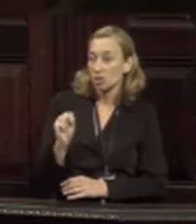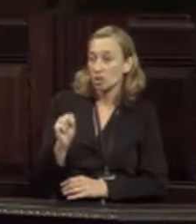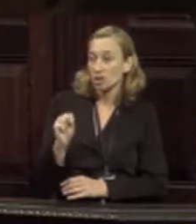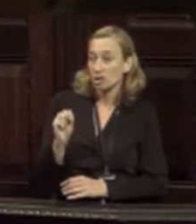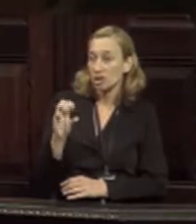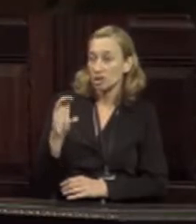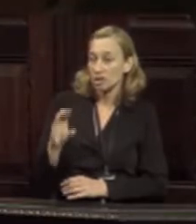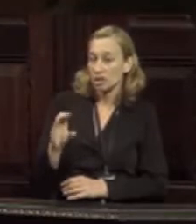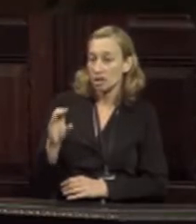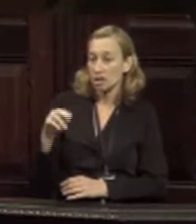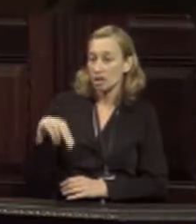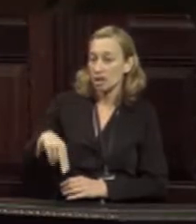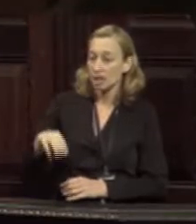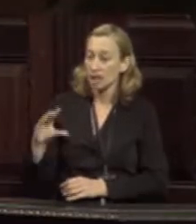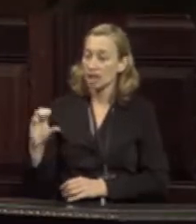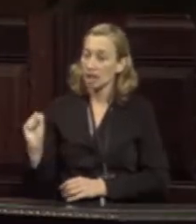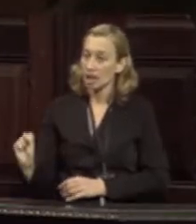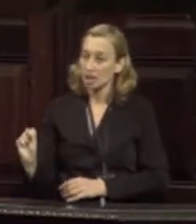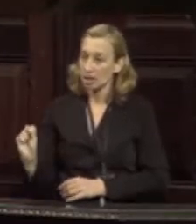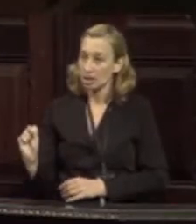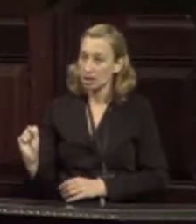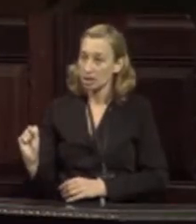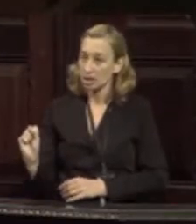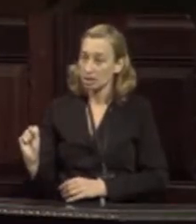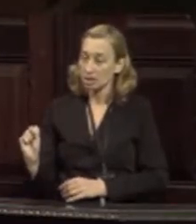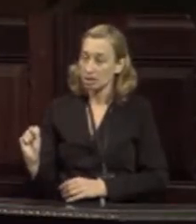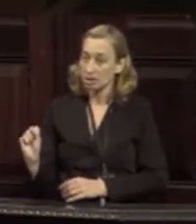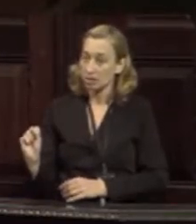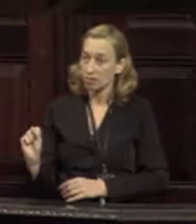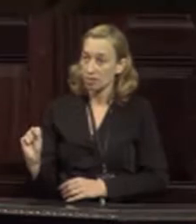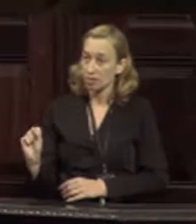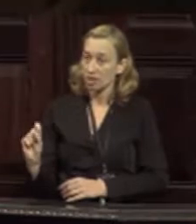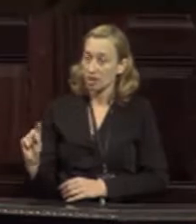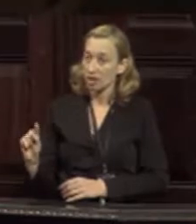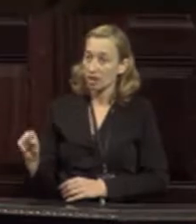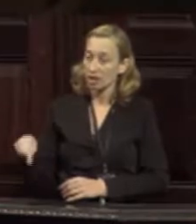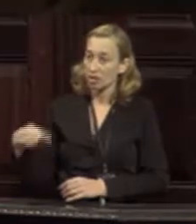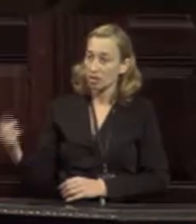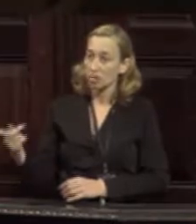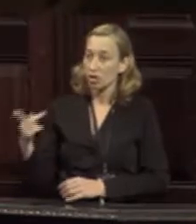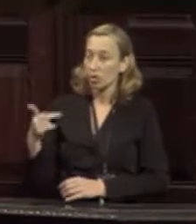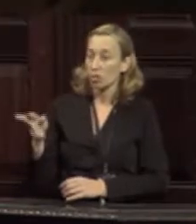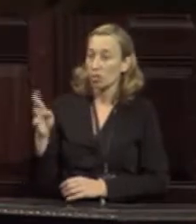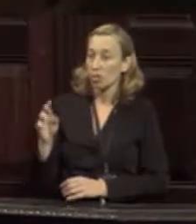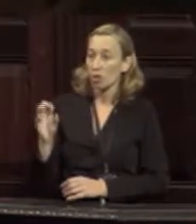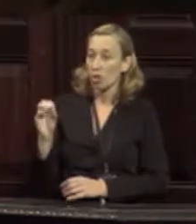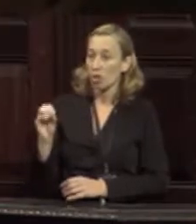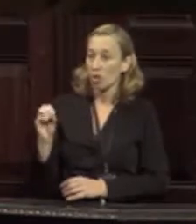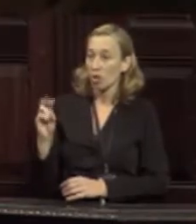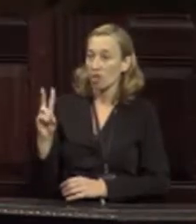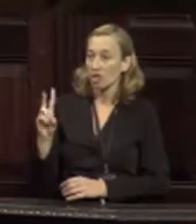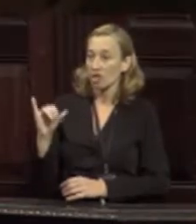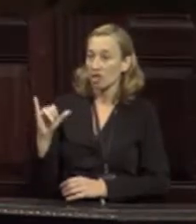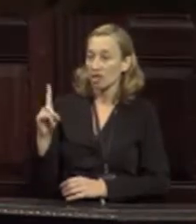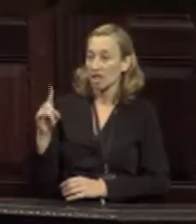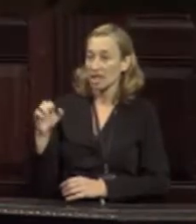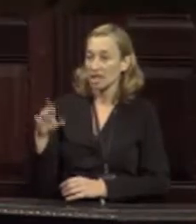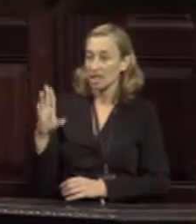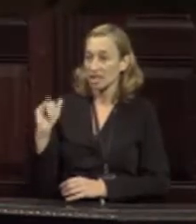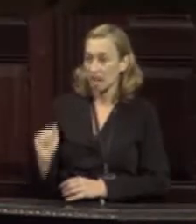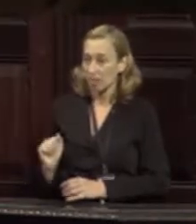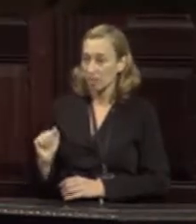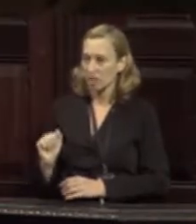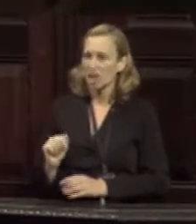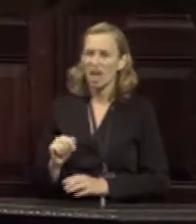2 de Fundo Estadual de Combate à Pobreza. Aí o senhor está dizendo assim, mas o senhor está defendendo os 20 pontos